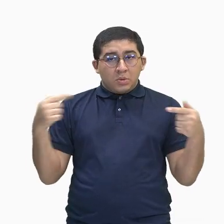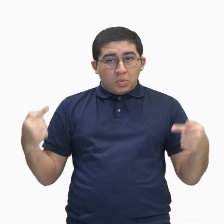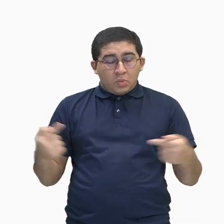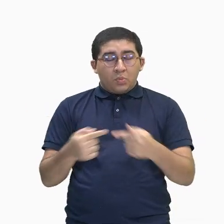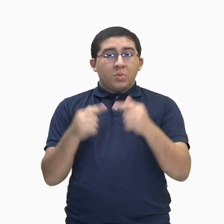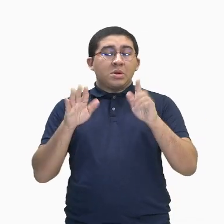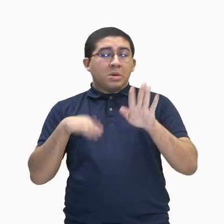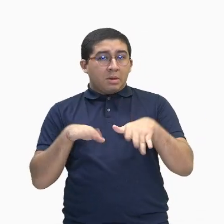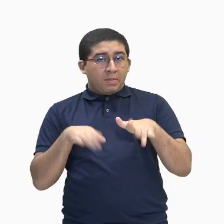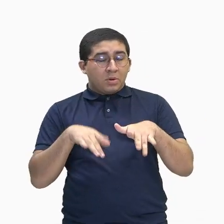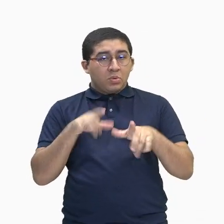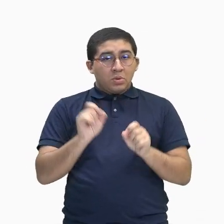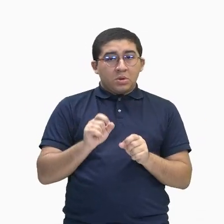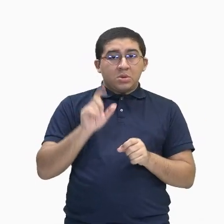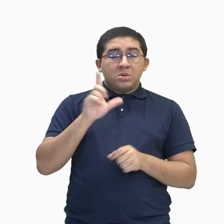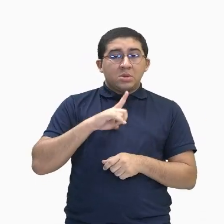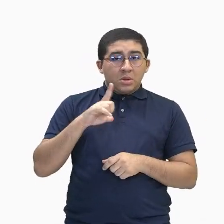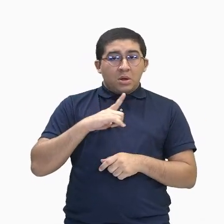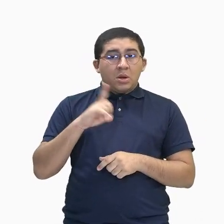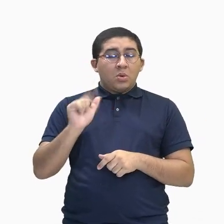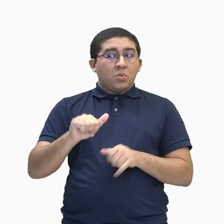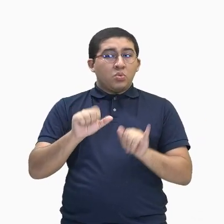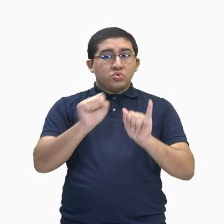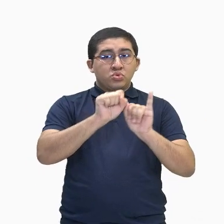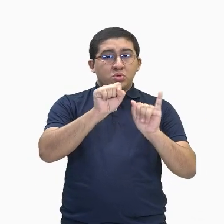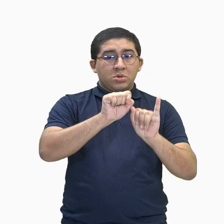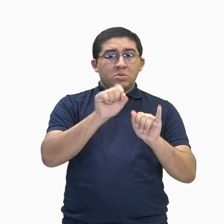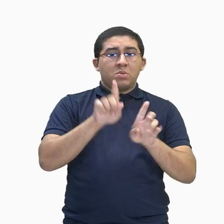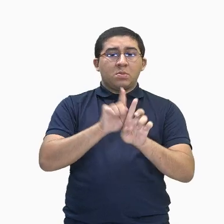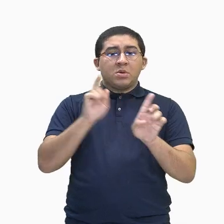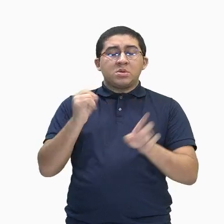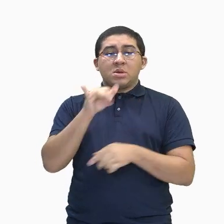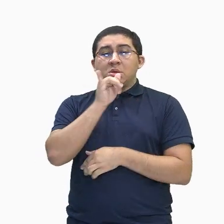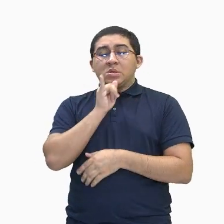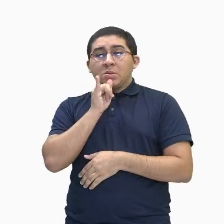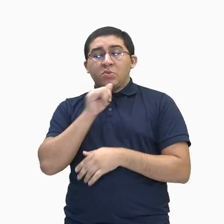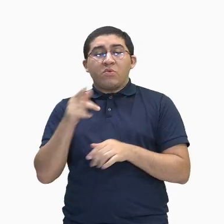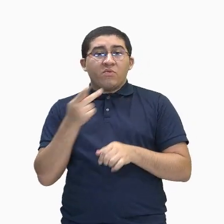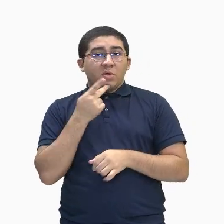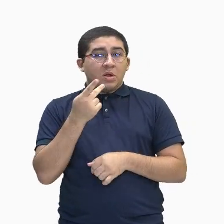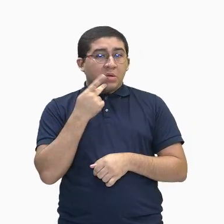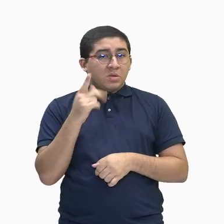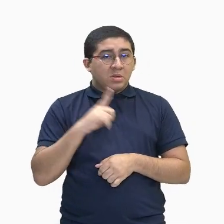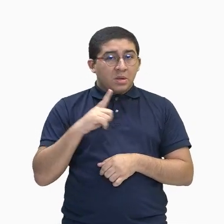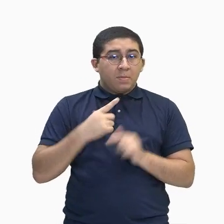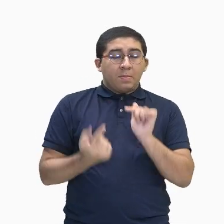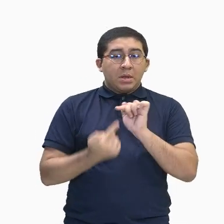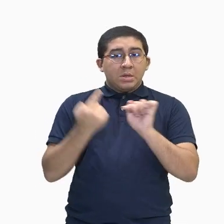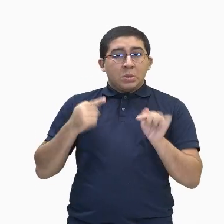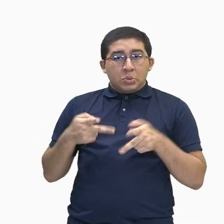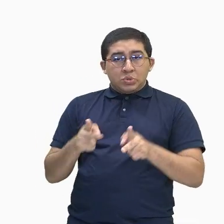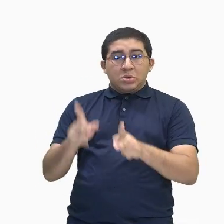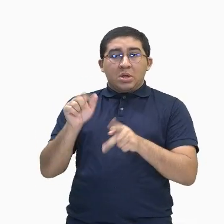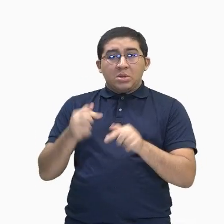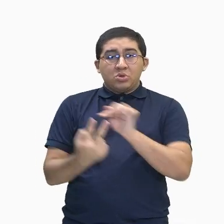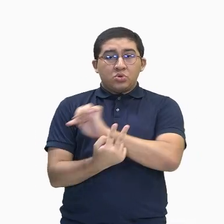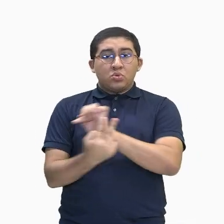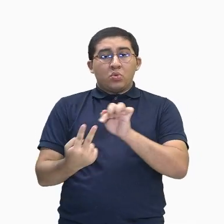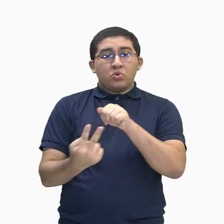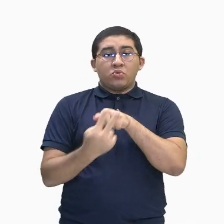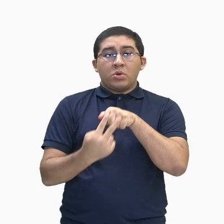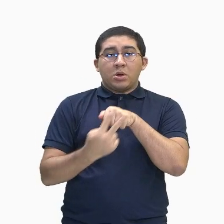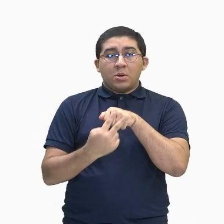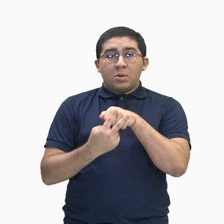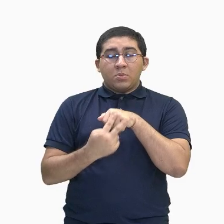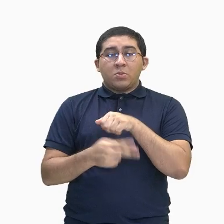sujeito. Agora, é importante, quando eu falar de past continuous, eu preciso lembrar que são 2 verbos, tá? Não dá para usar